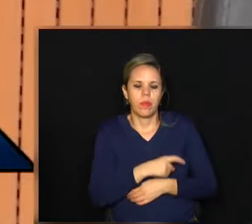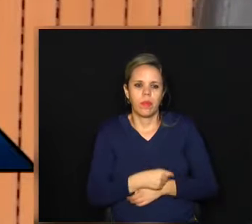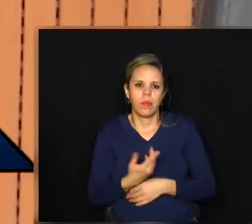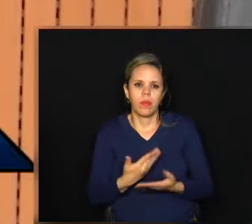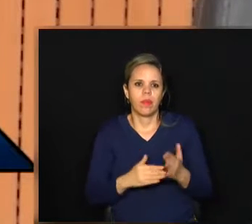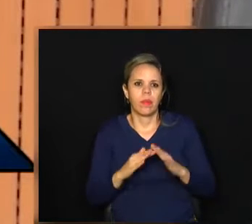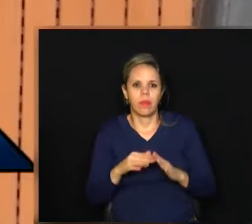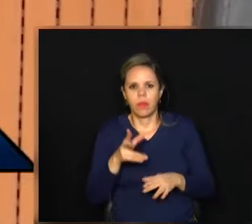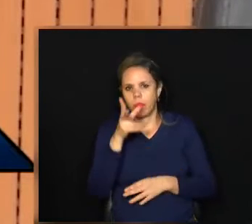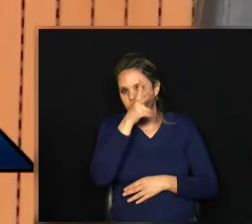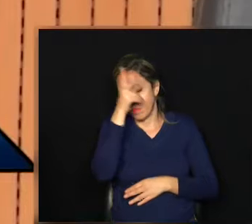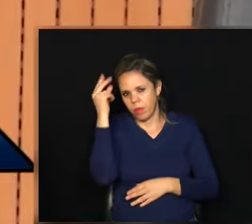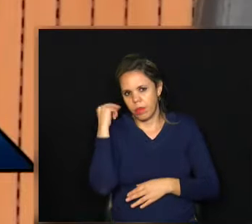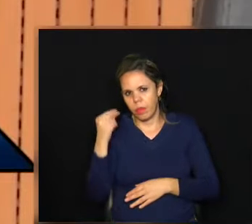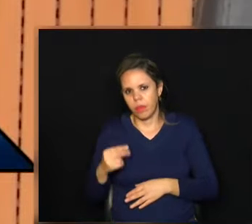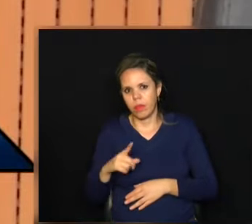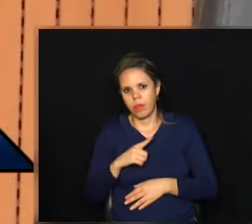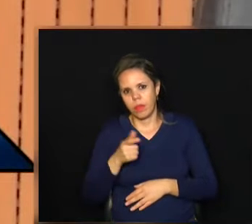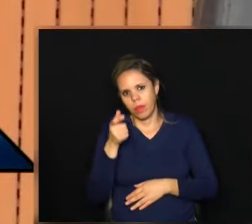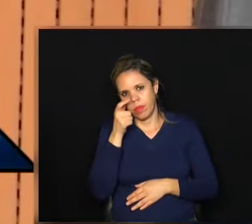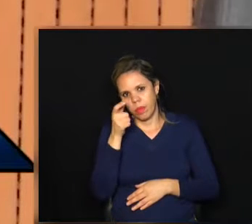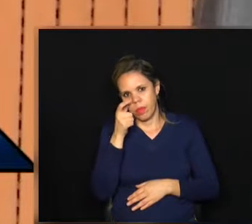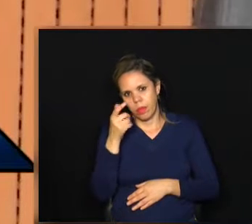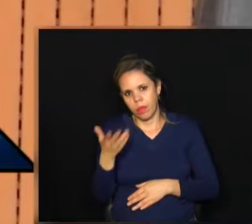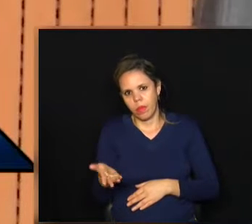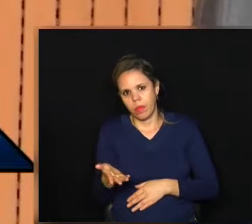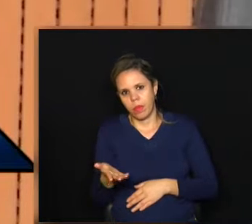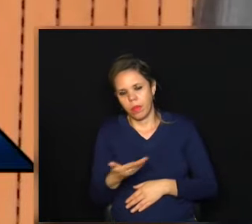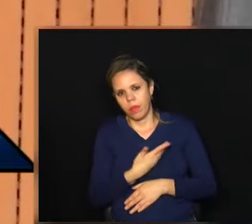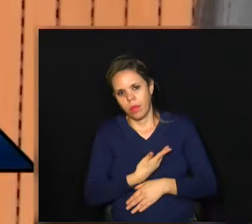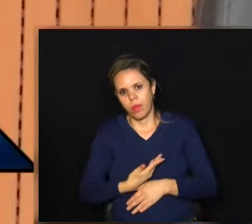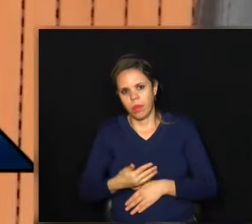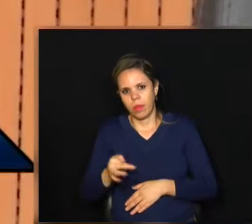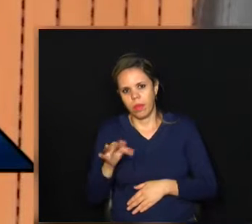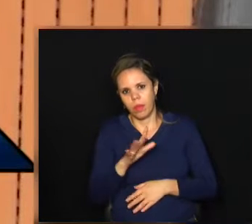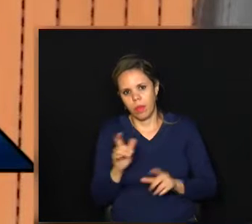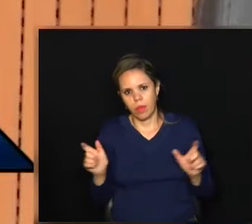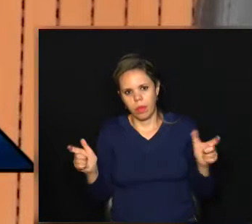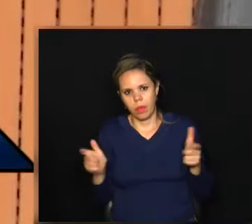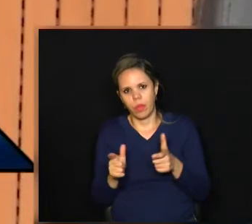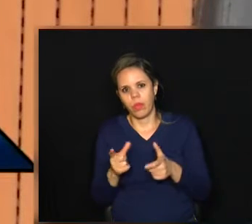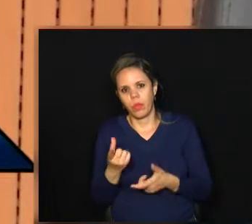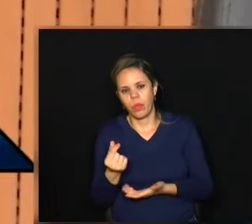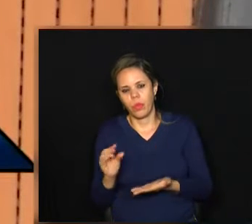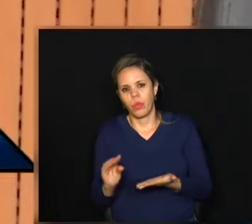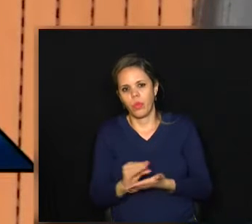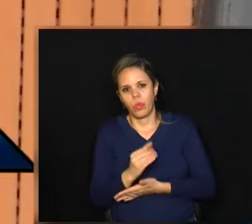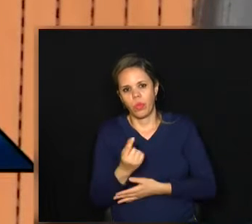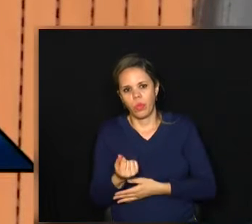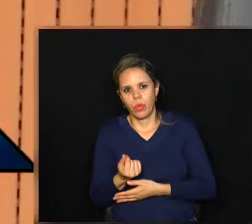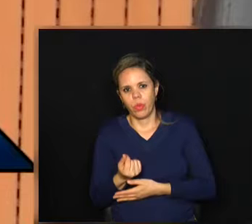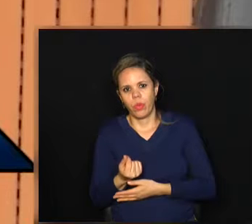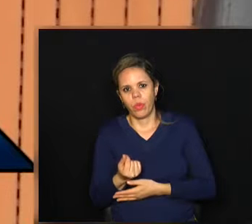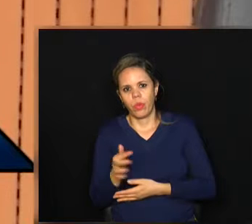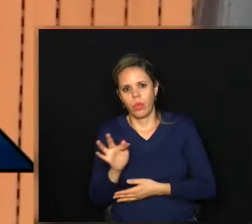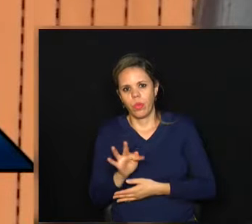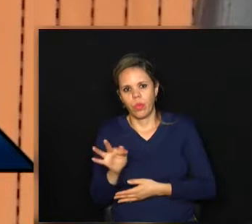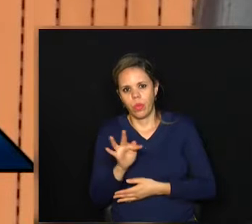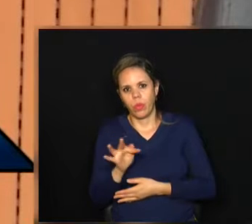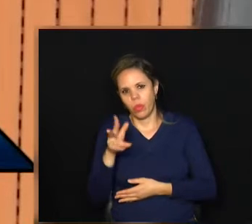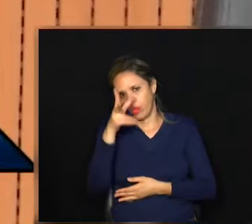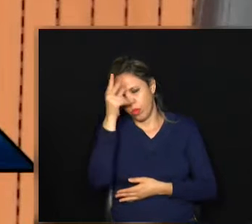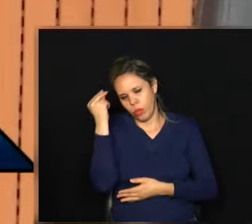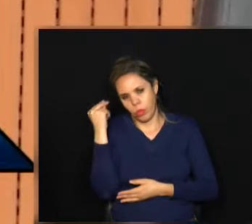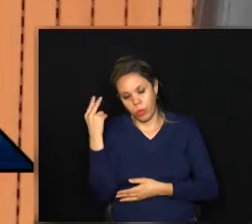escola pública. A gente tem visto aí o governo federal reduzindo verbas, principalmente para as universidades